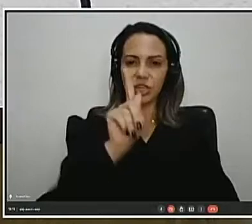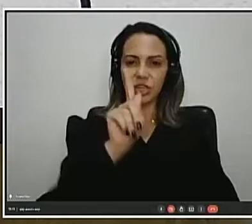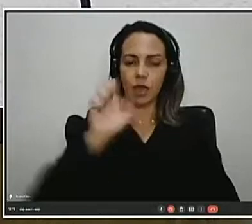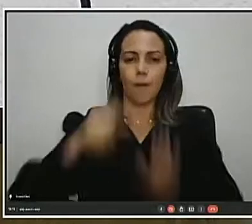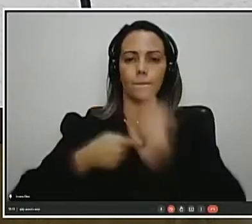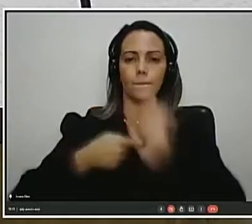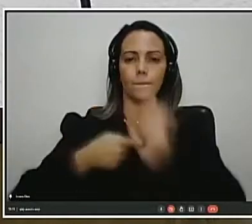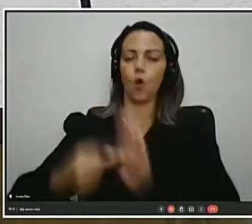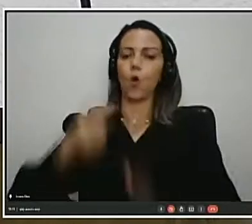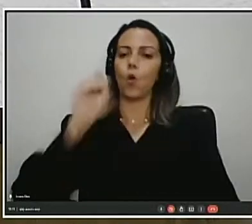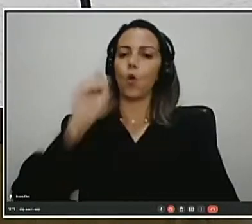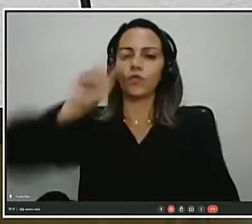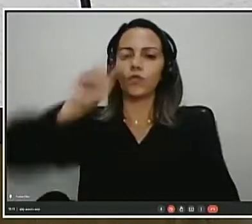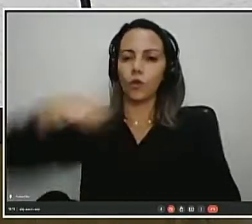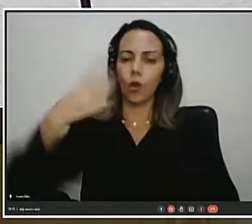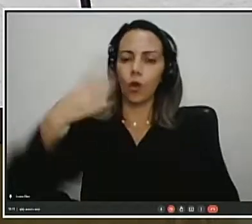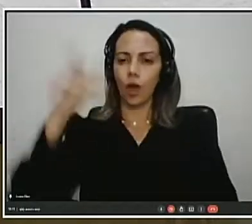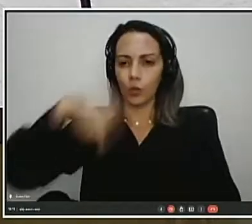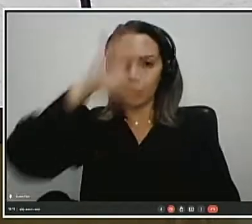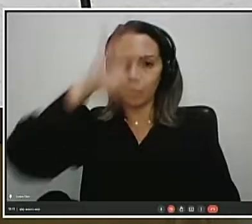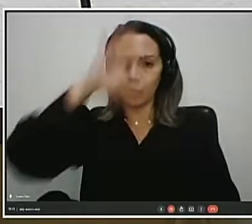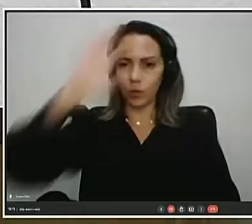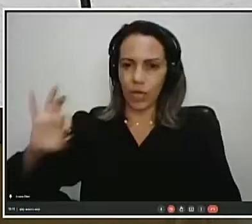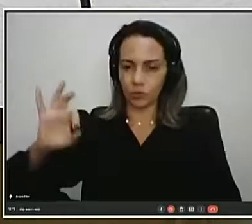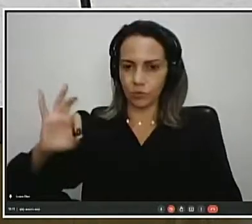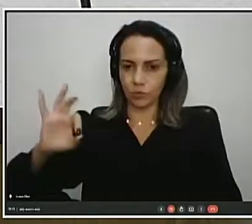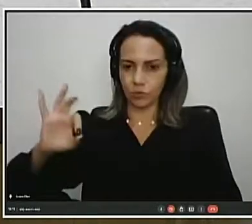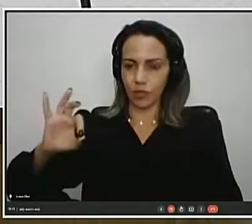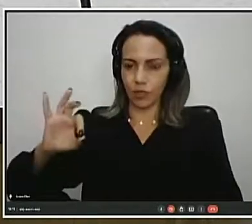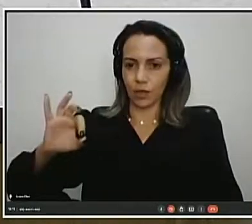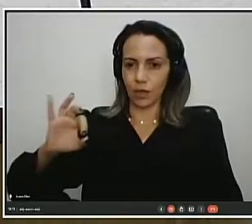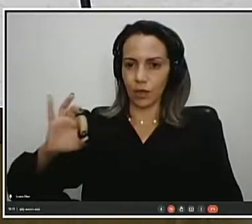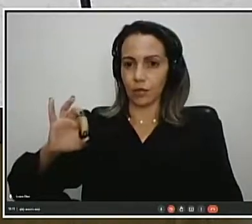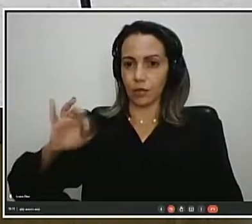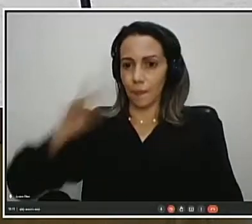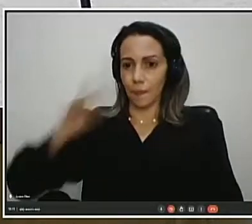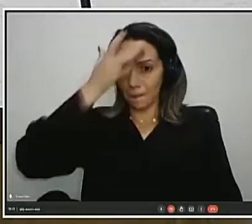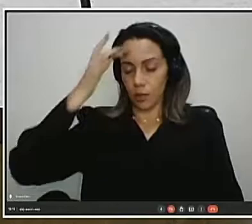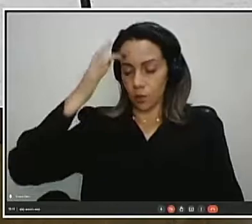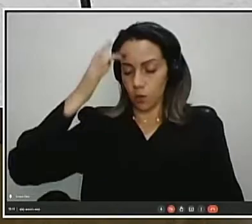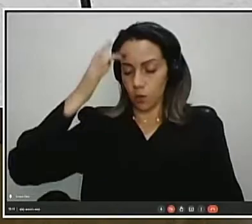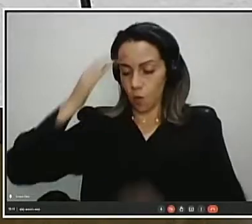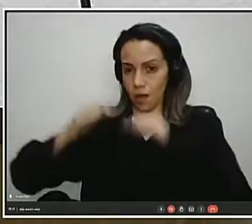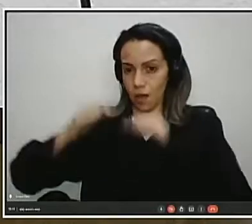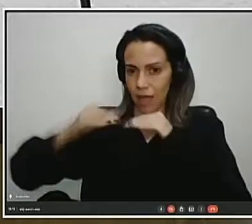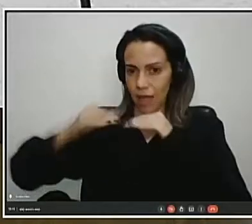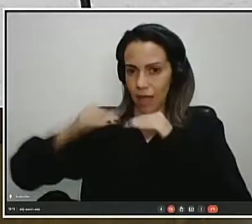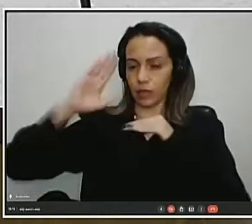da população brasileira acima de 2 anos tem algum tipo de deficiência.